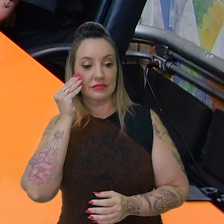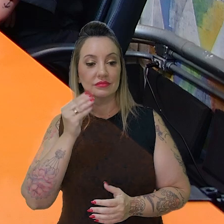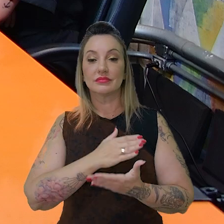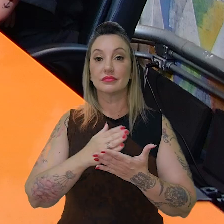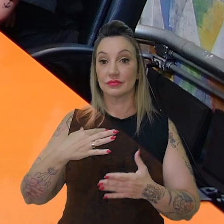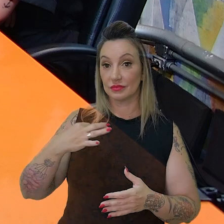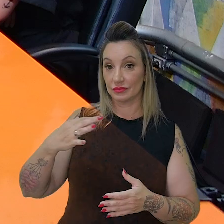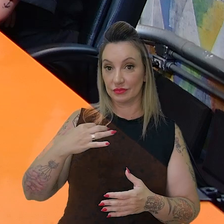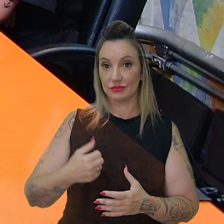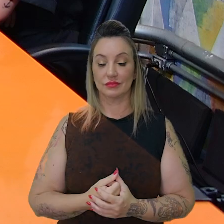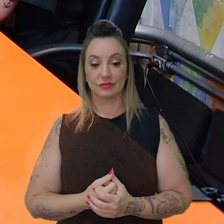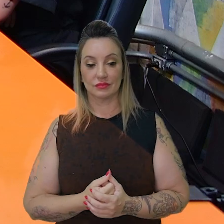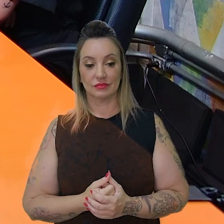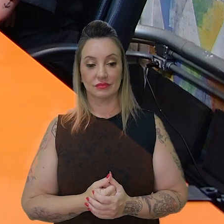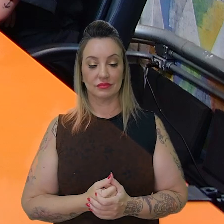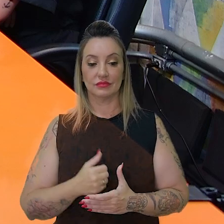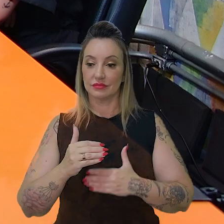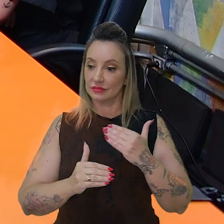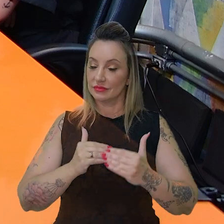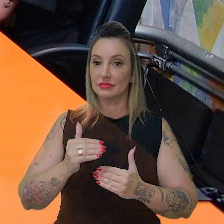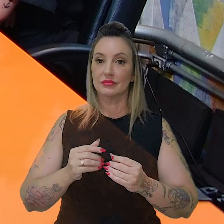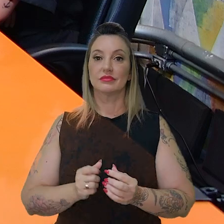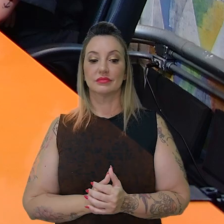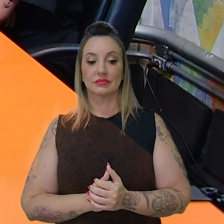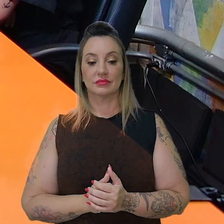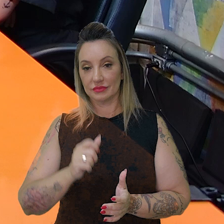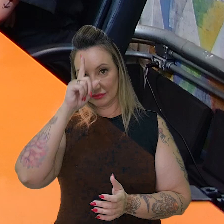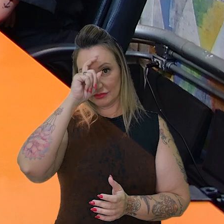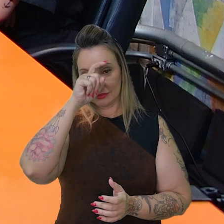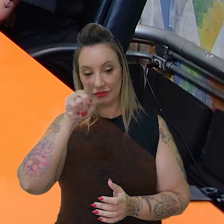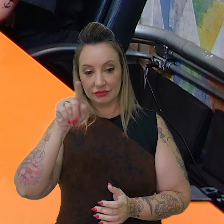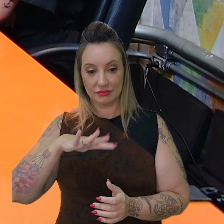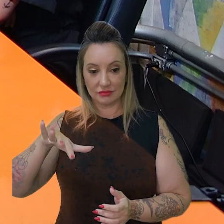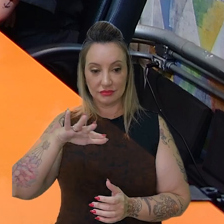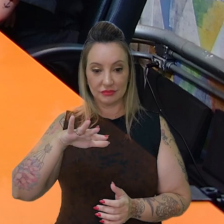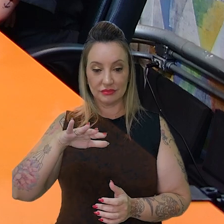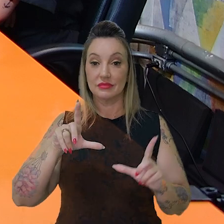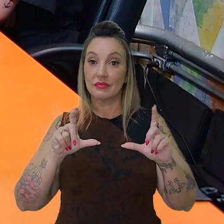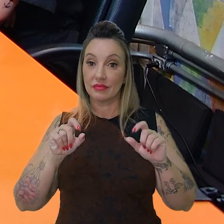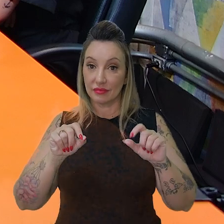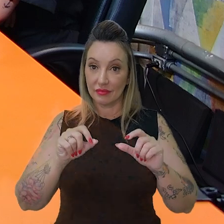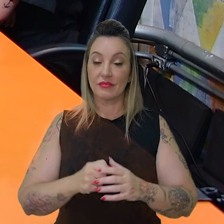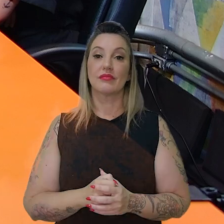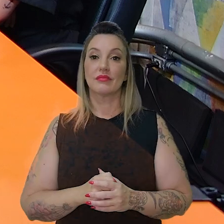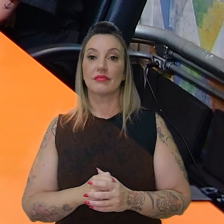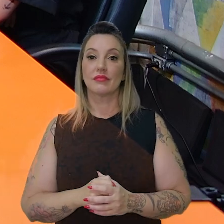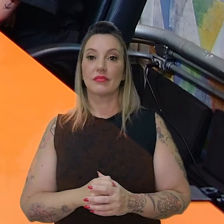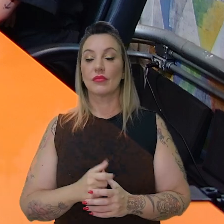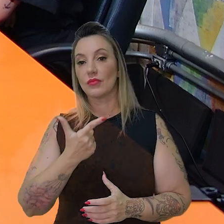dali foi esse dia voluntário aí dali foi pro Hospital paraa aula do de câncer né oncológica de um outro